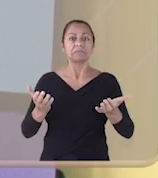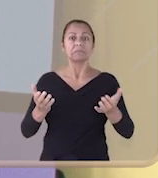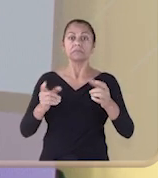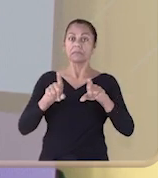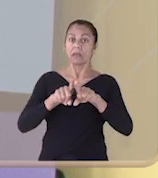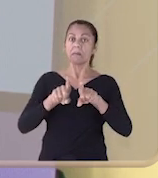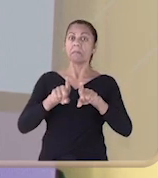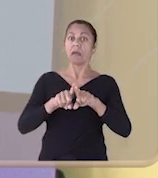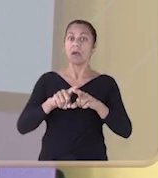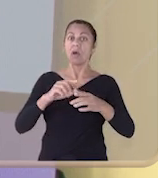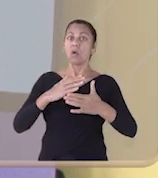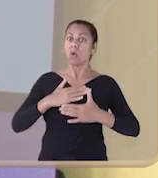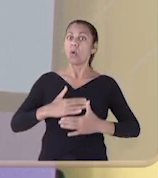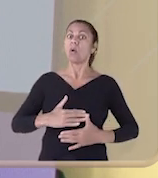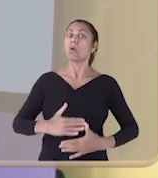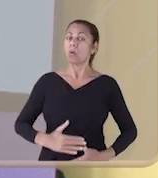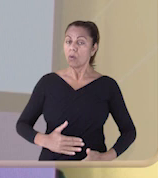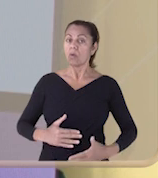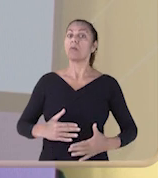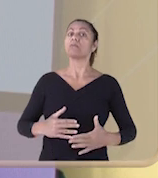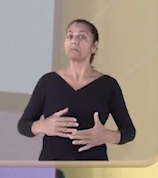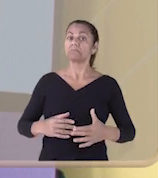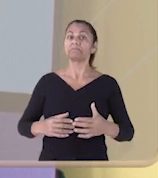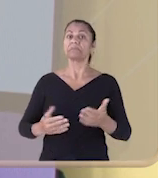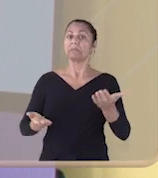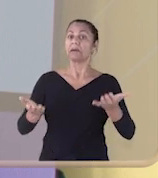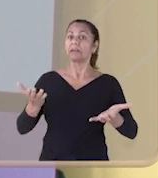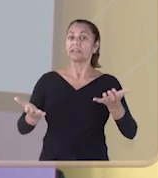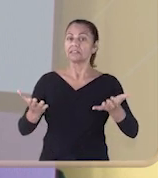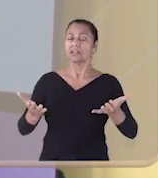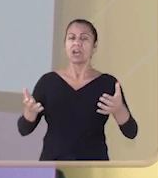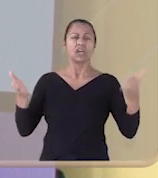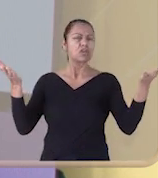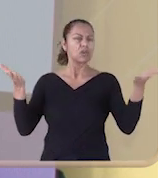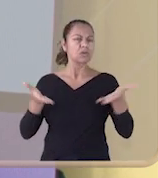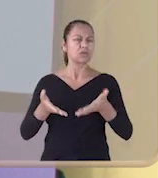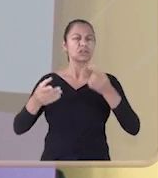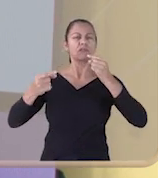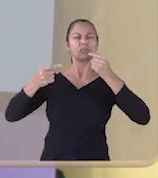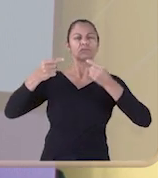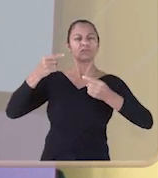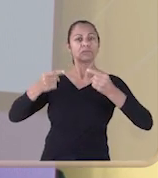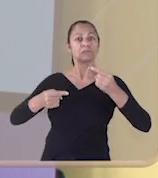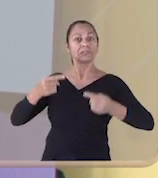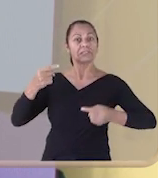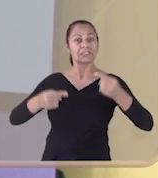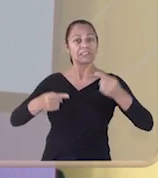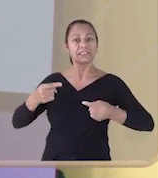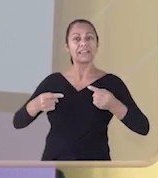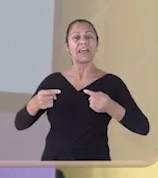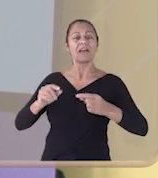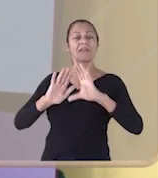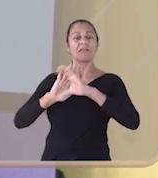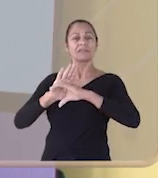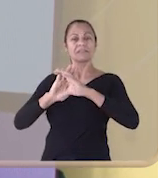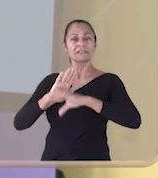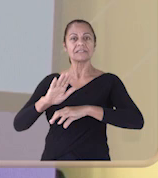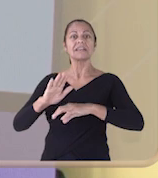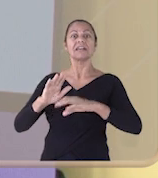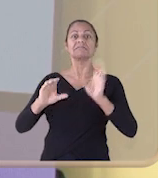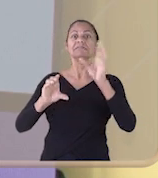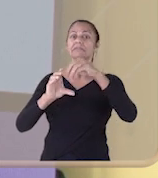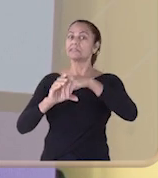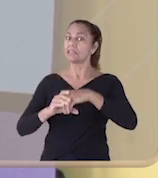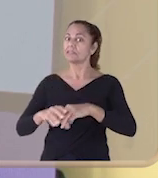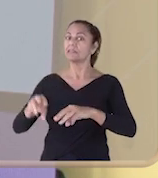massa de um corpo. Hoje vamos discutir o conceito matemático da balança e como ele nos